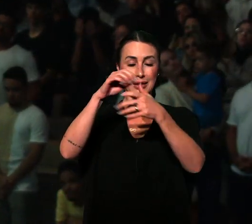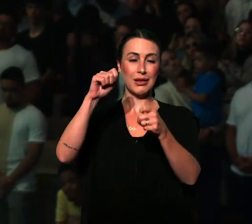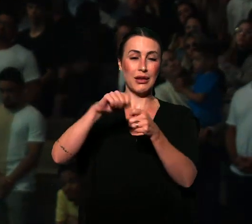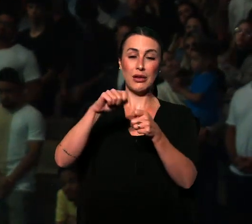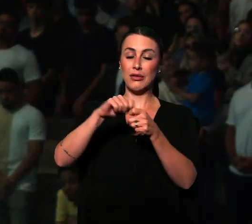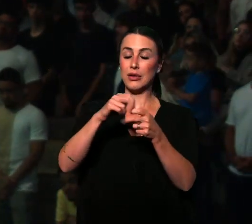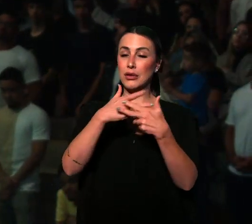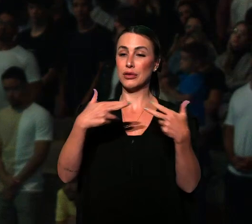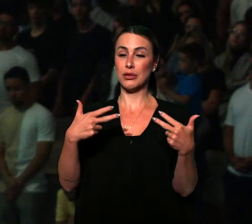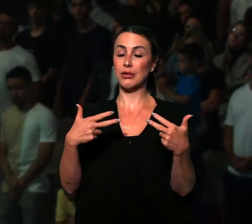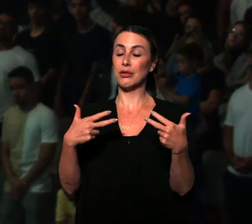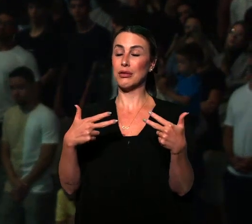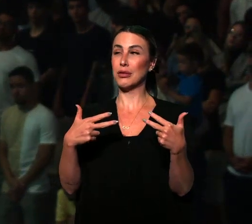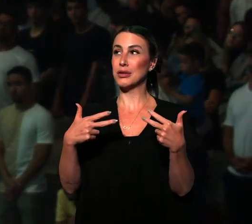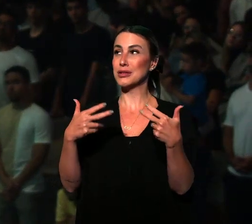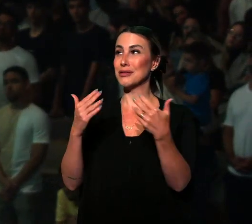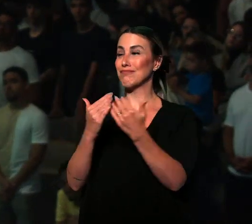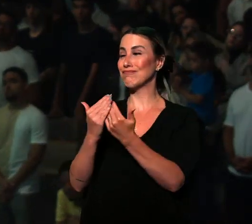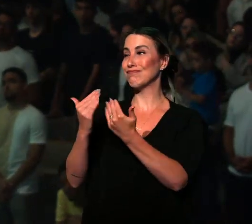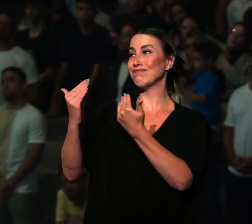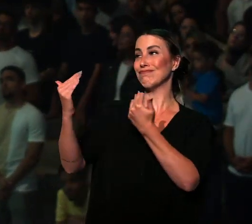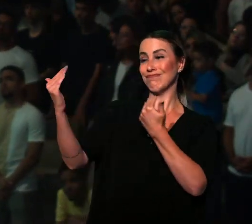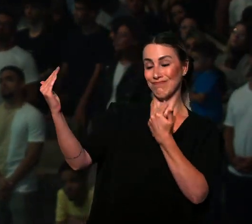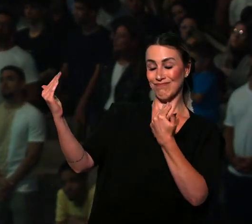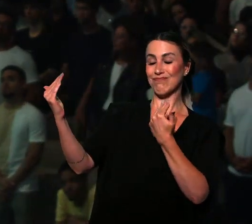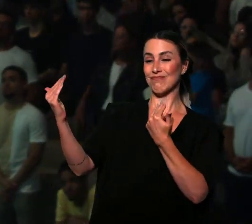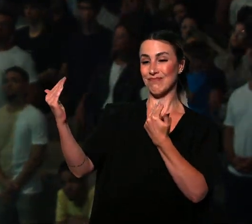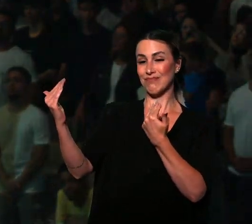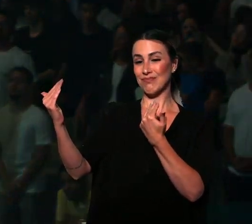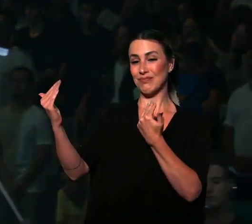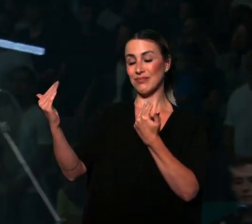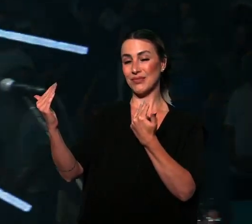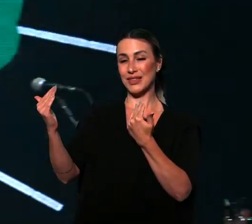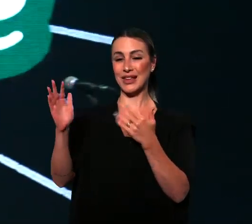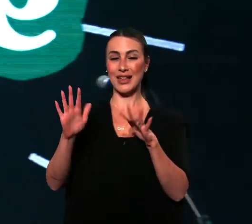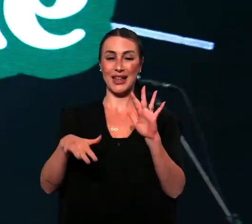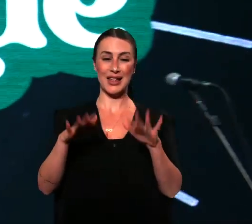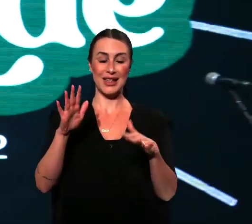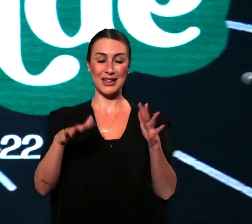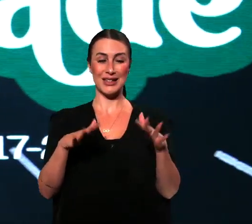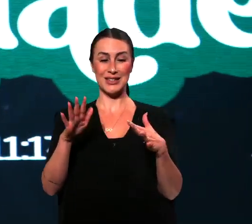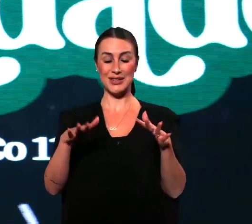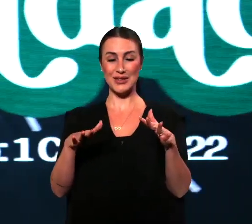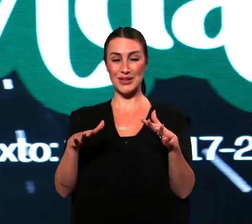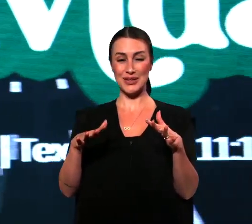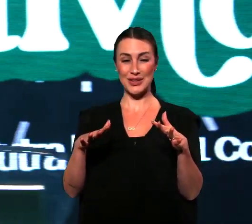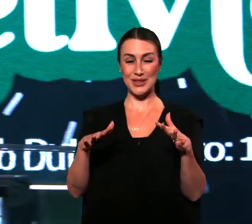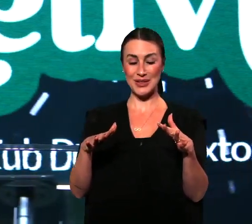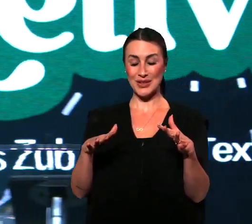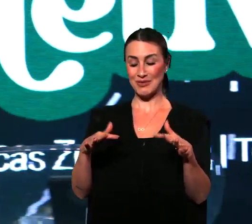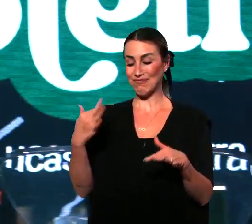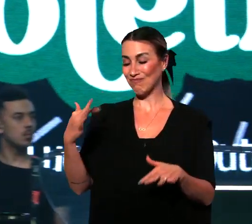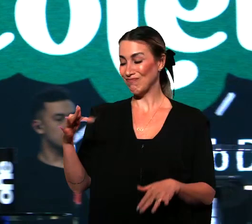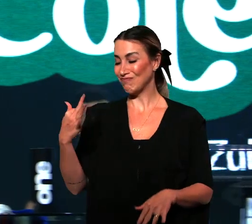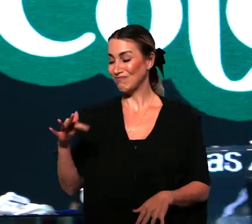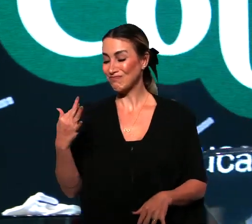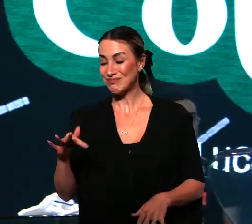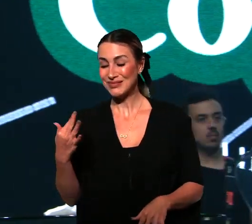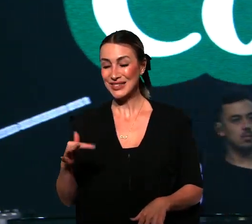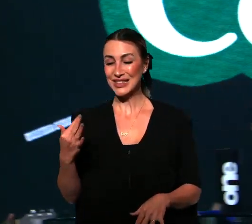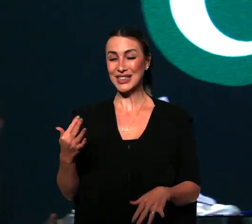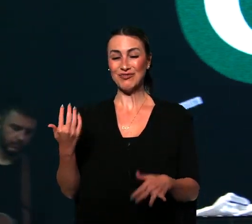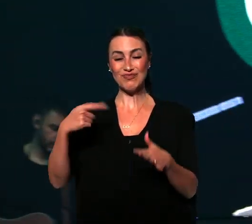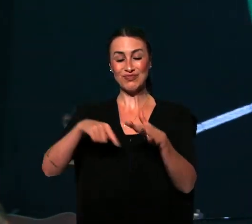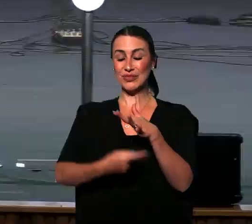dos caminhos do Senhor. E sabe, existem marcas no nosso coração que ficam muito profundas. A gente quer avançar, a gente quer crescer, a